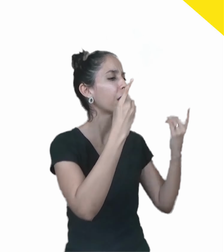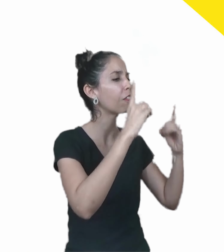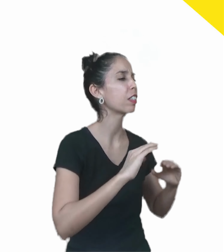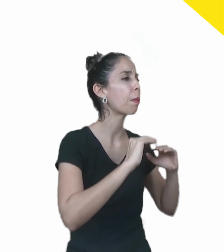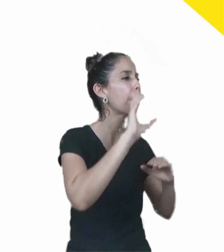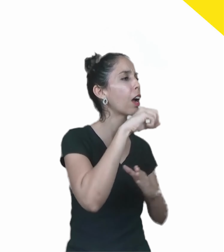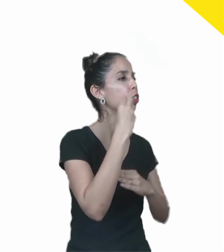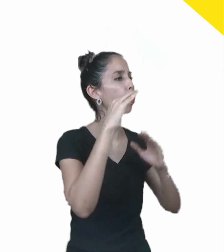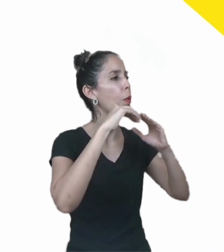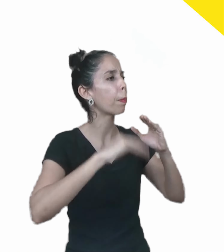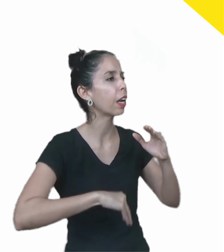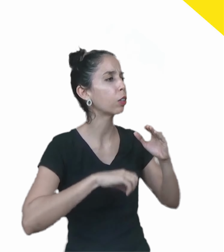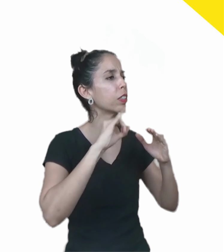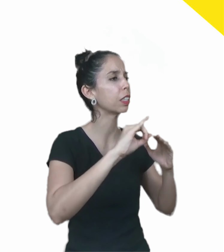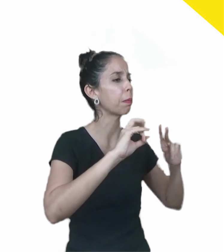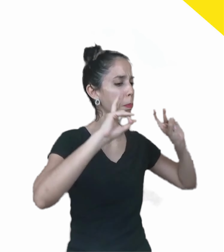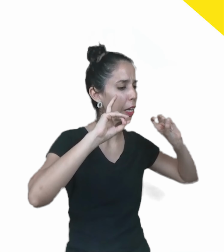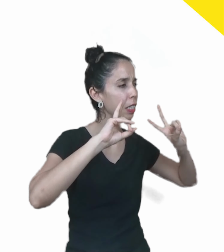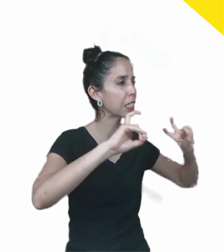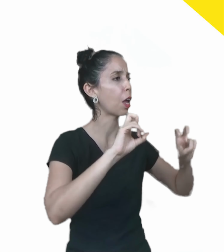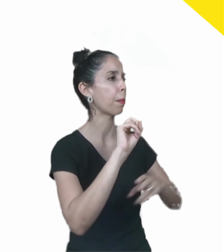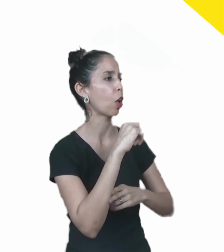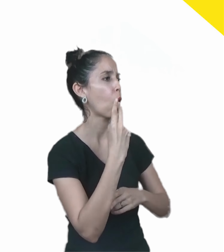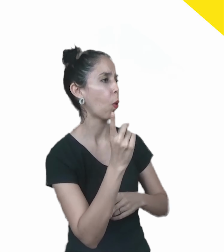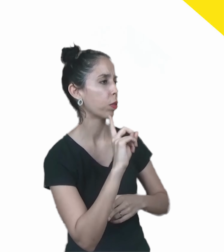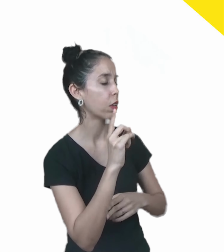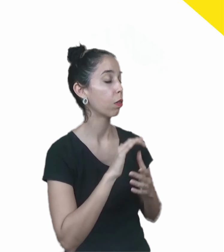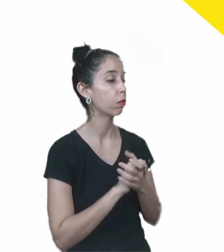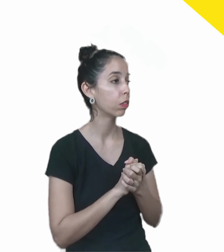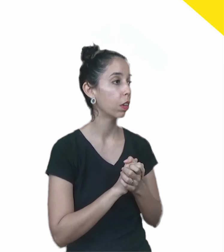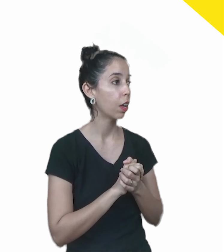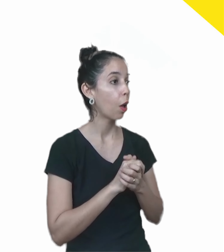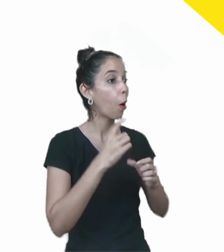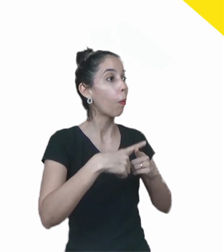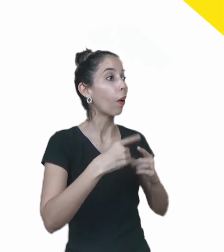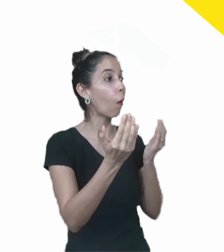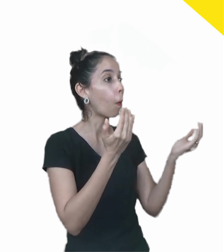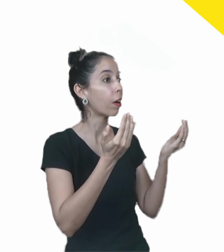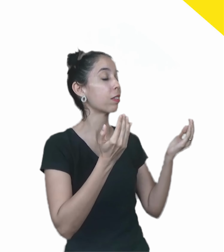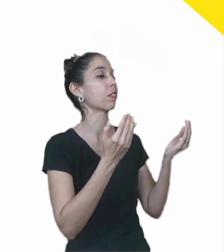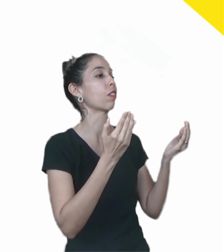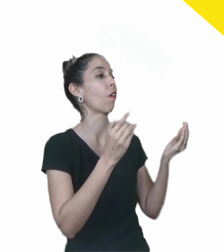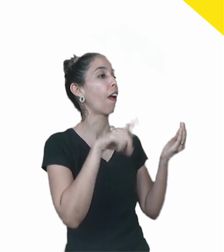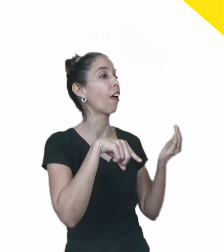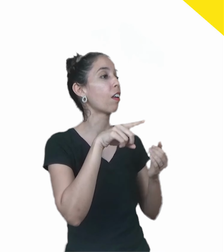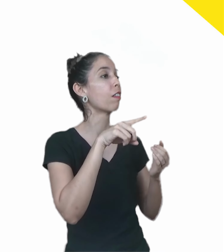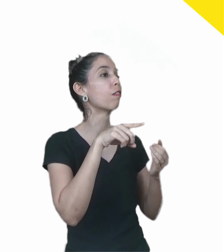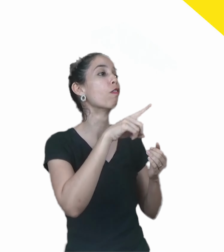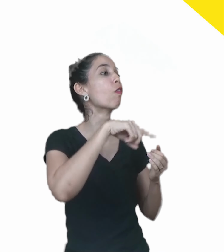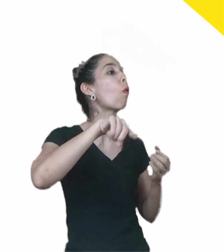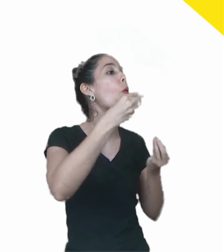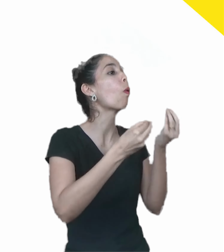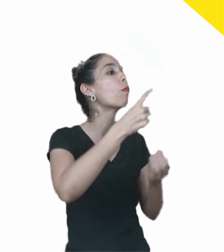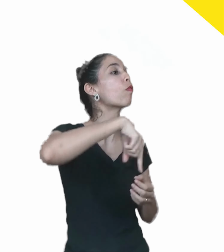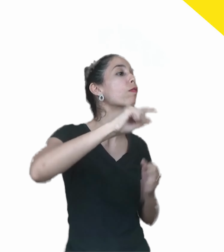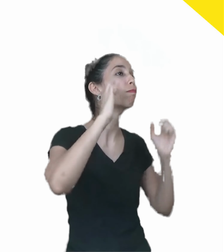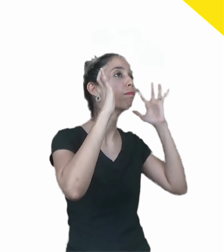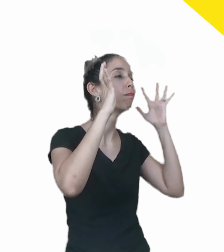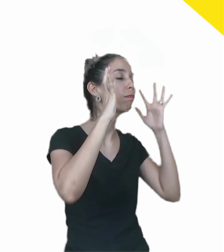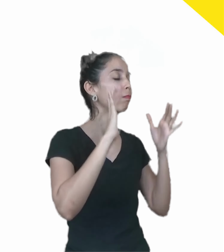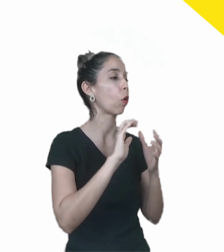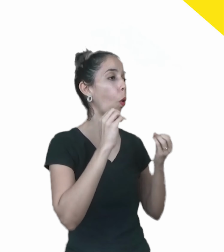deficiência mais ou menos aparente ou evoluída Tendo como parâmetros os seus achismos e seus pontos de vista